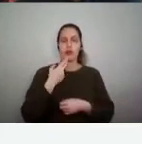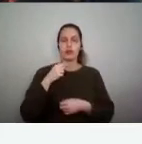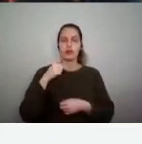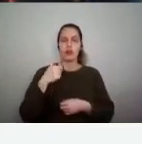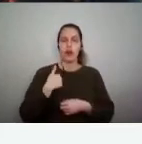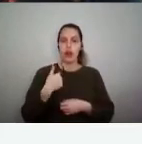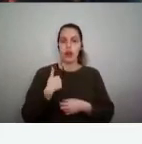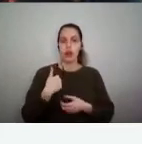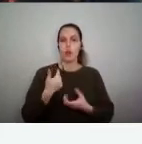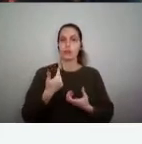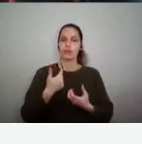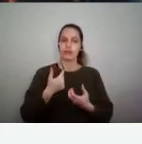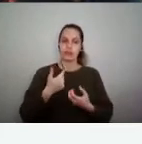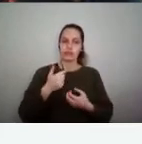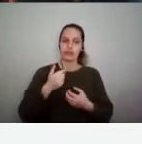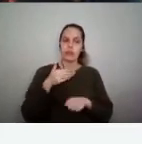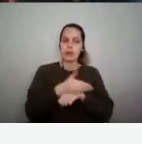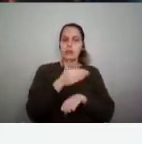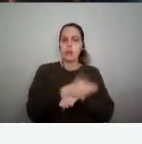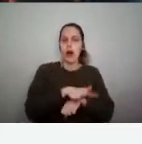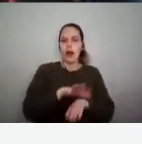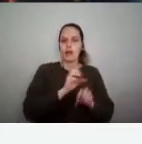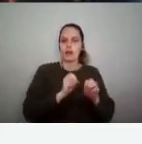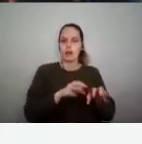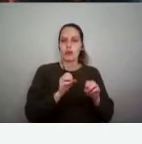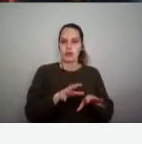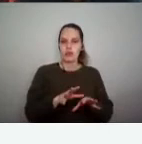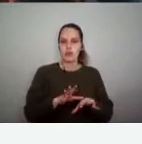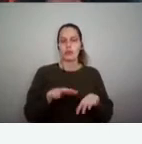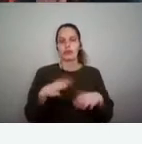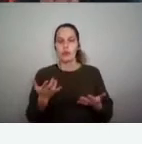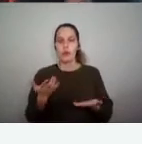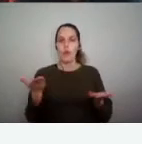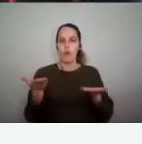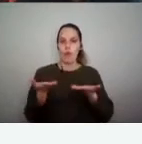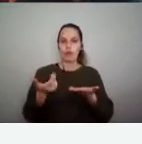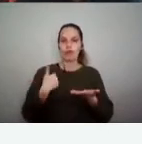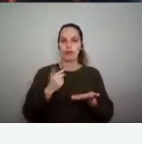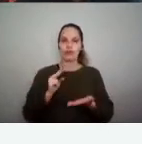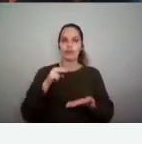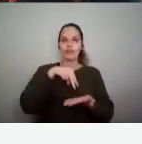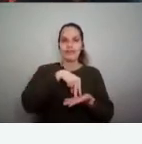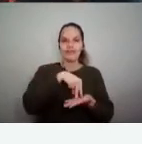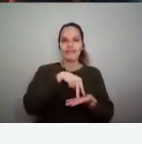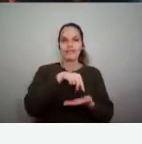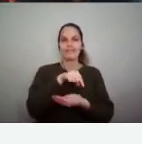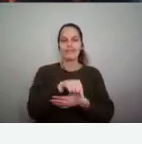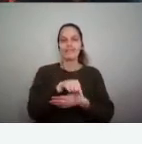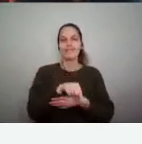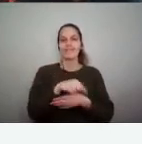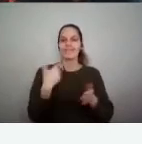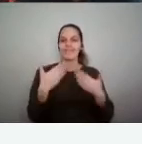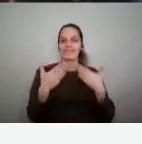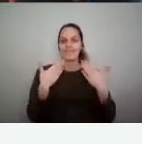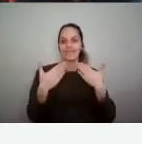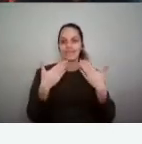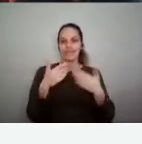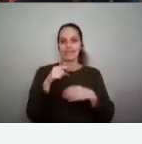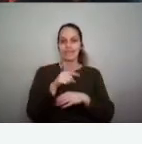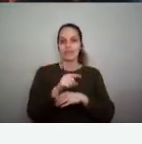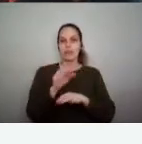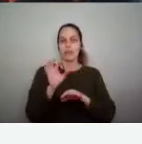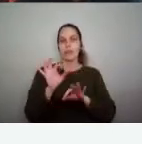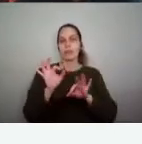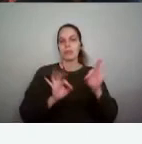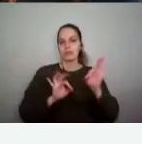e refletindo sobre isso. E aqui estou, hoje, dialogando com vários educadores, né, nesse espaço de planejamento estratégico pedagógico